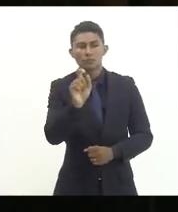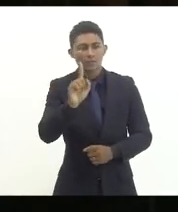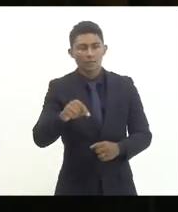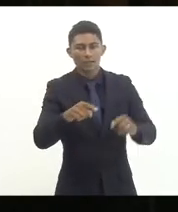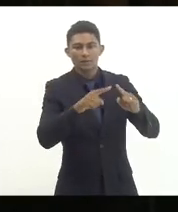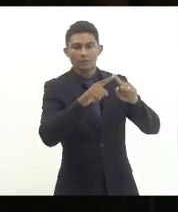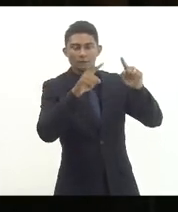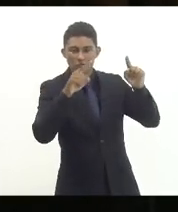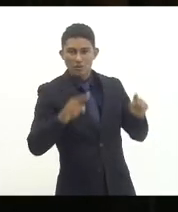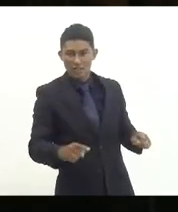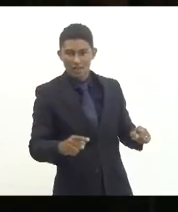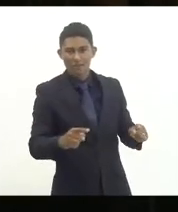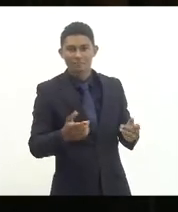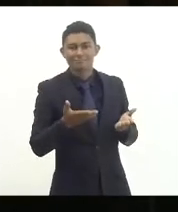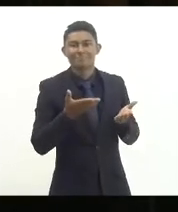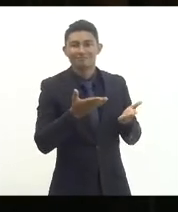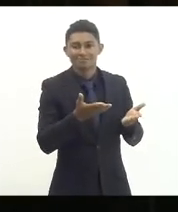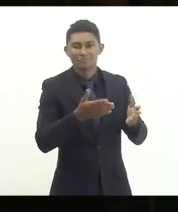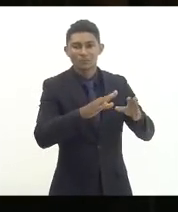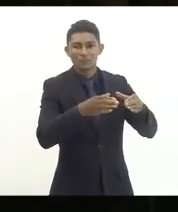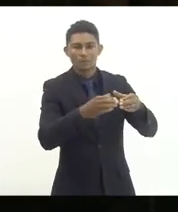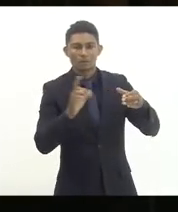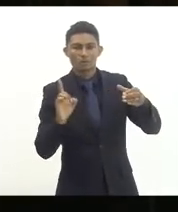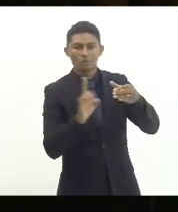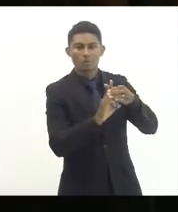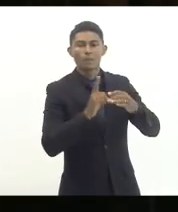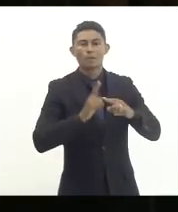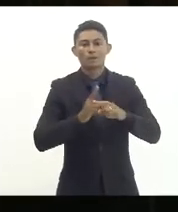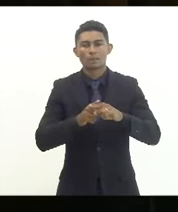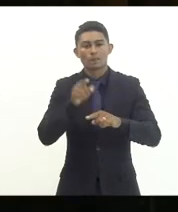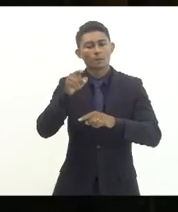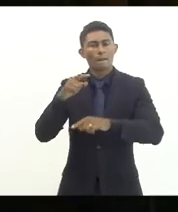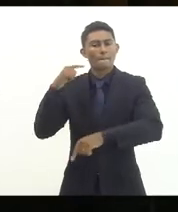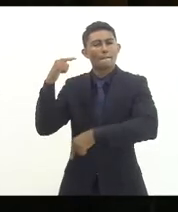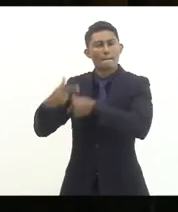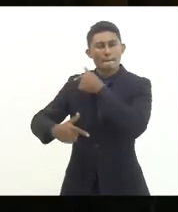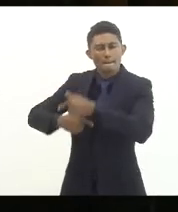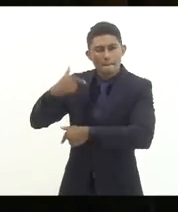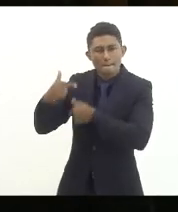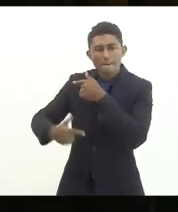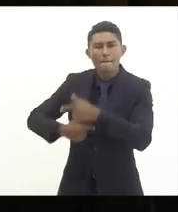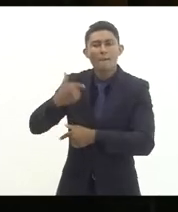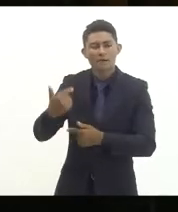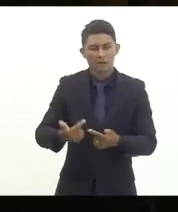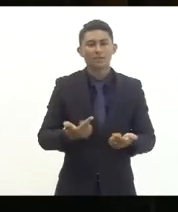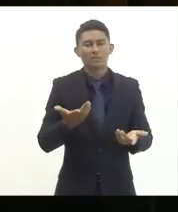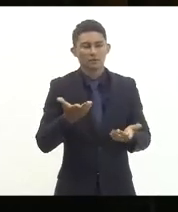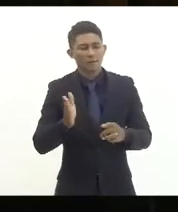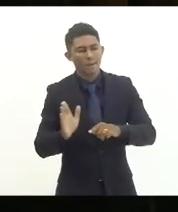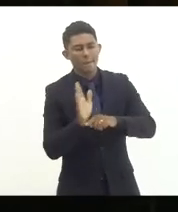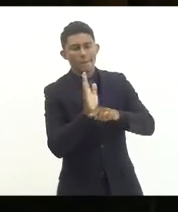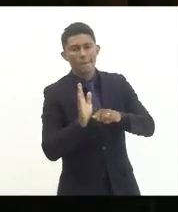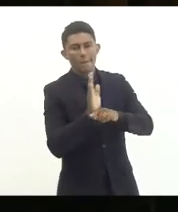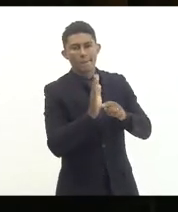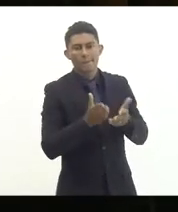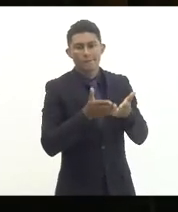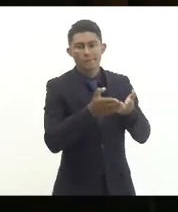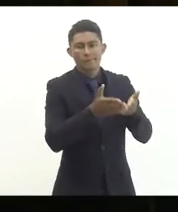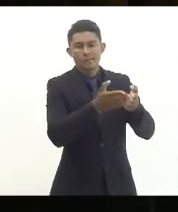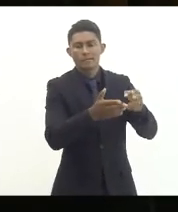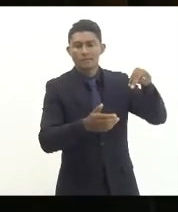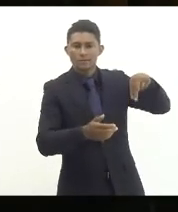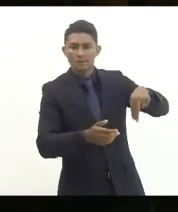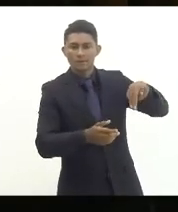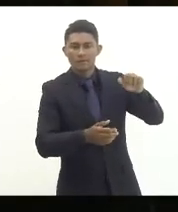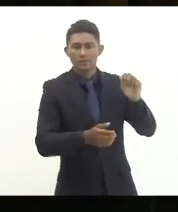suplementar da mesma ordem por seus relevantes serviços prestados à Marinha do Brasil. Transmito os cumprimentos